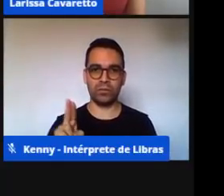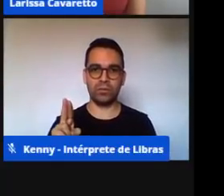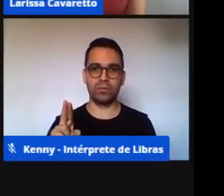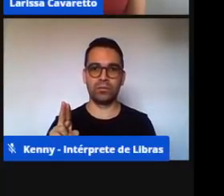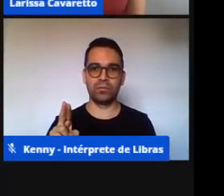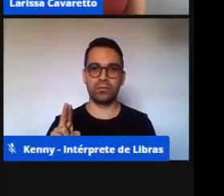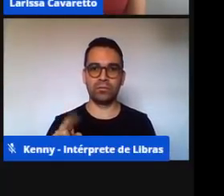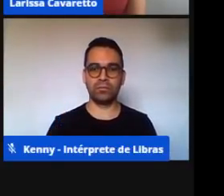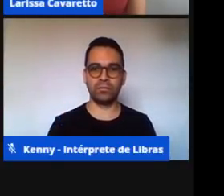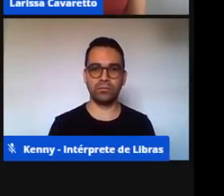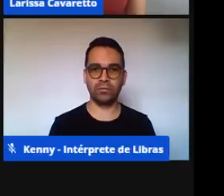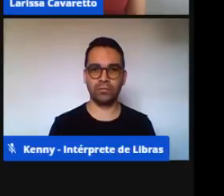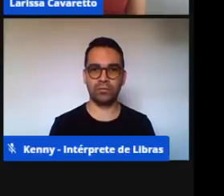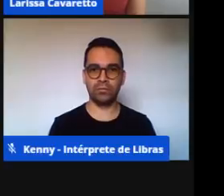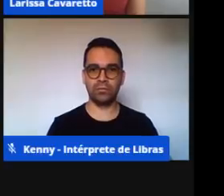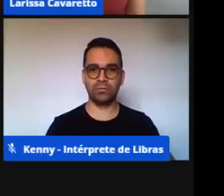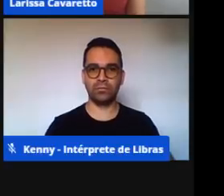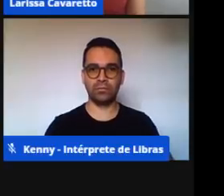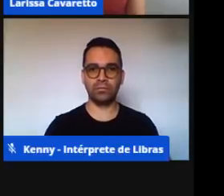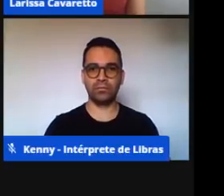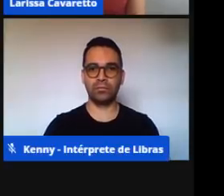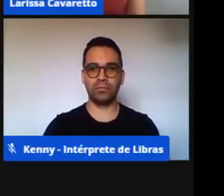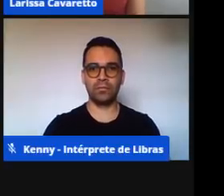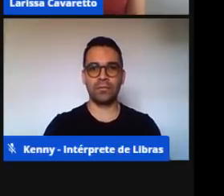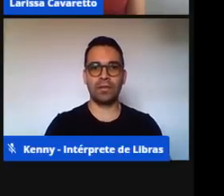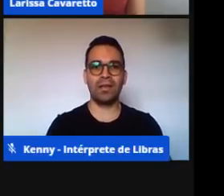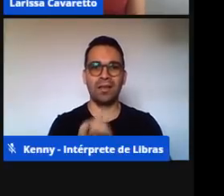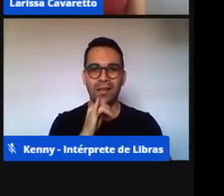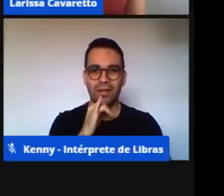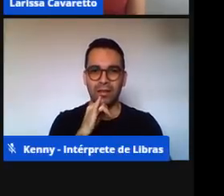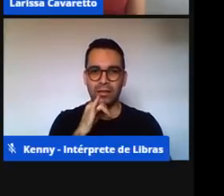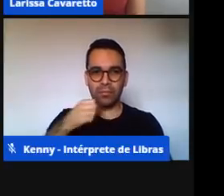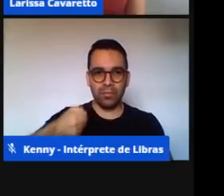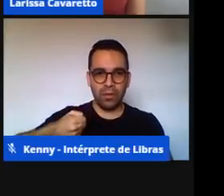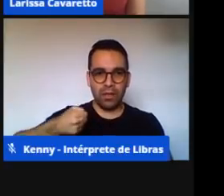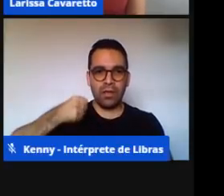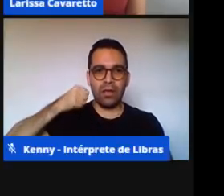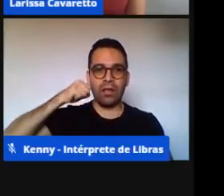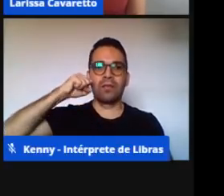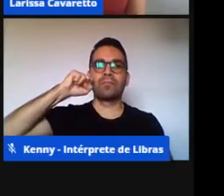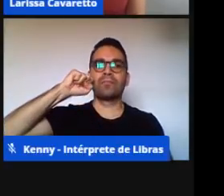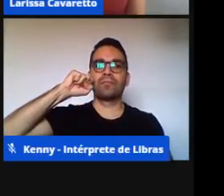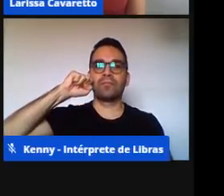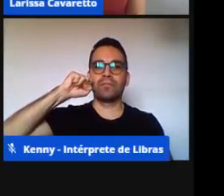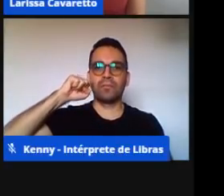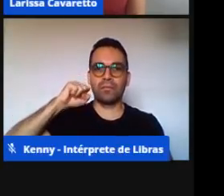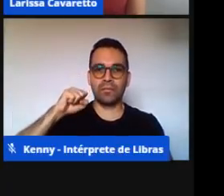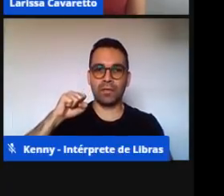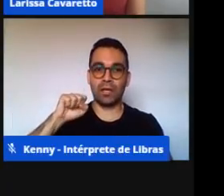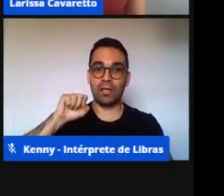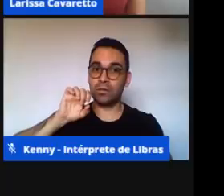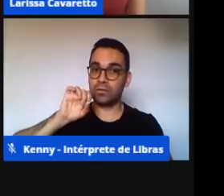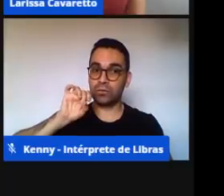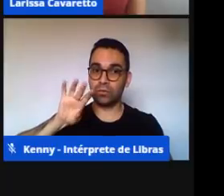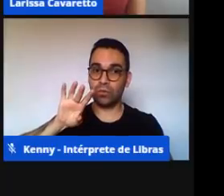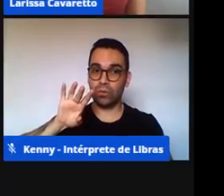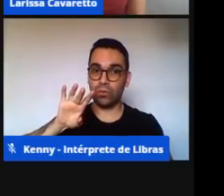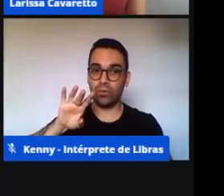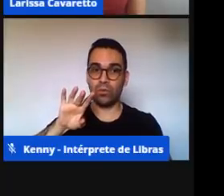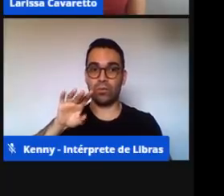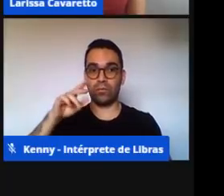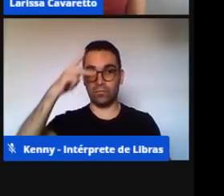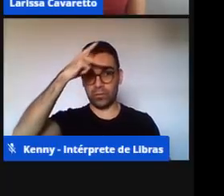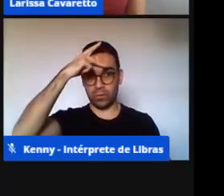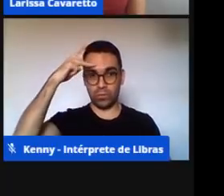sabia que existia, era muito comum nas escolas terem essas canecas, elas devem ser de uso individual. Tem muitas escolas que